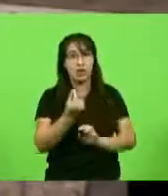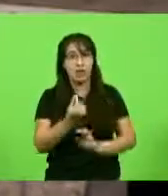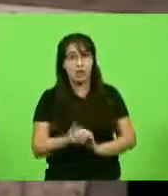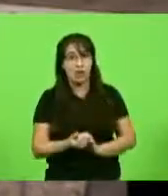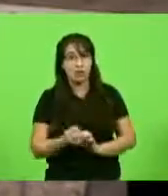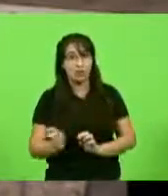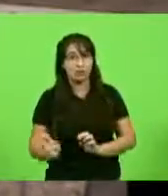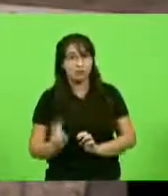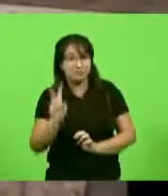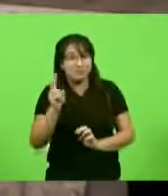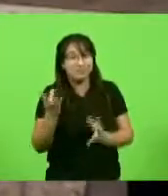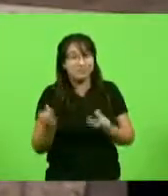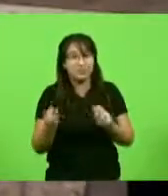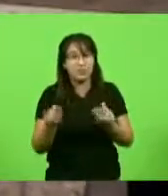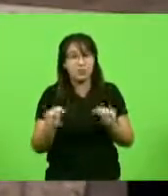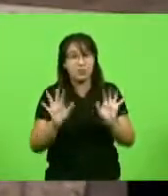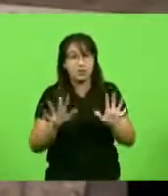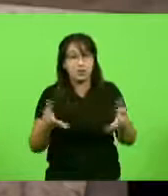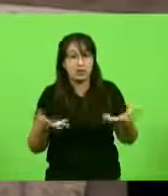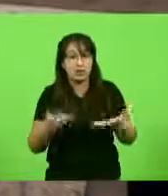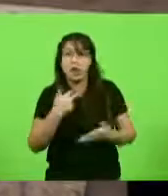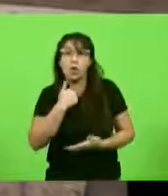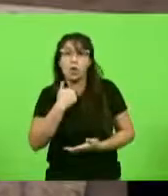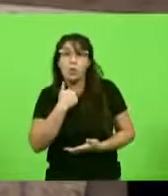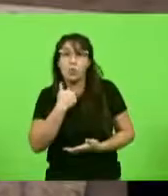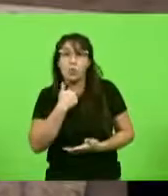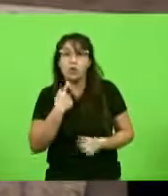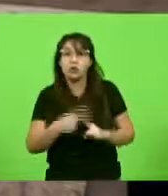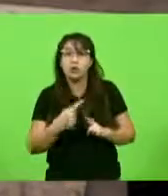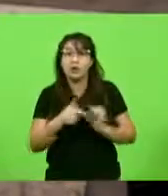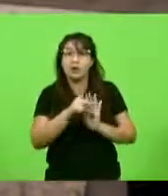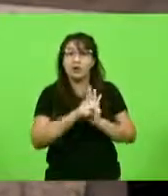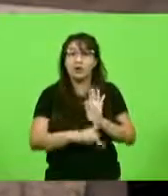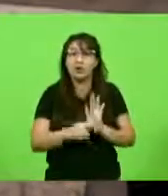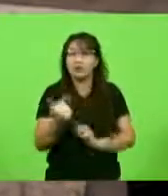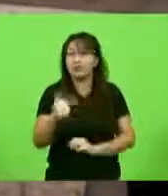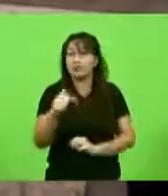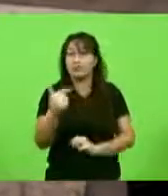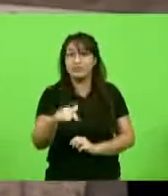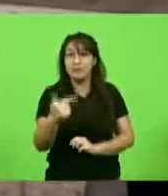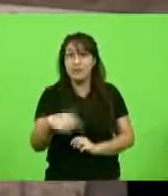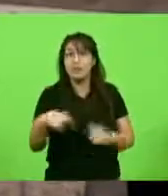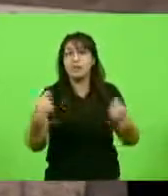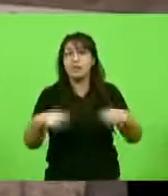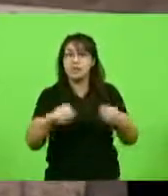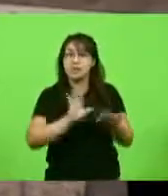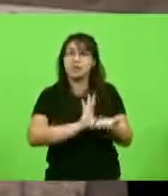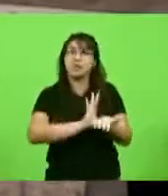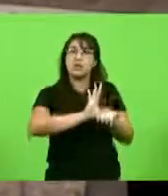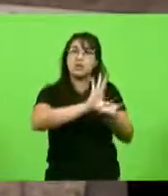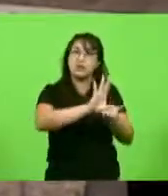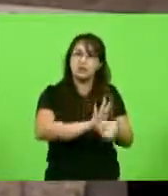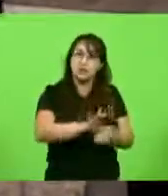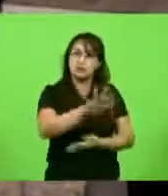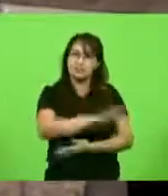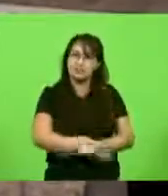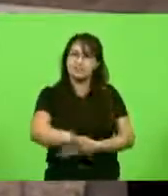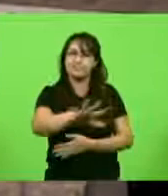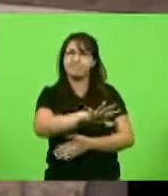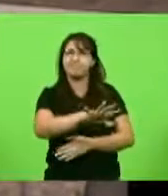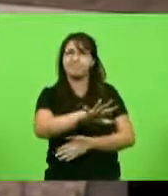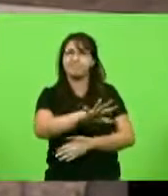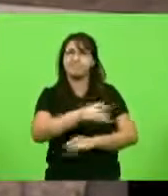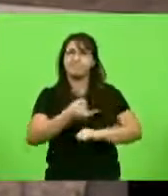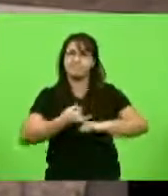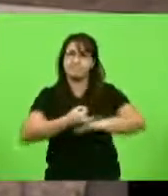que o Estado tem recursos e que não tem projetos, vamos investir, sim, nessas artérias federais que vão nos